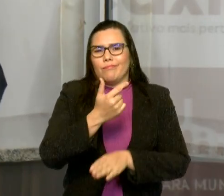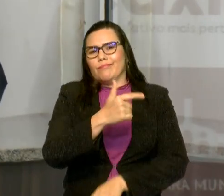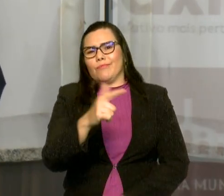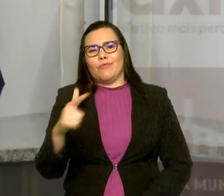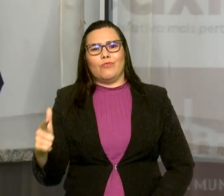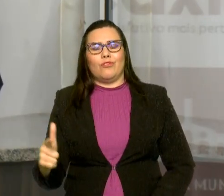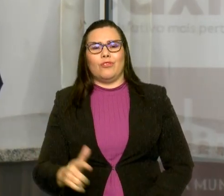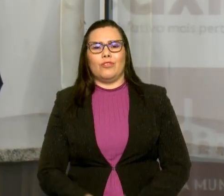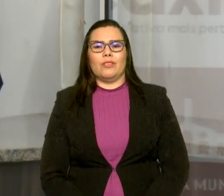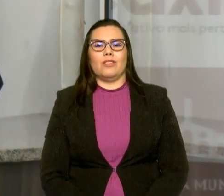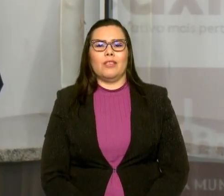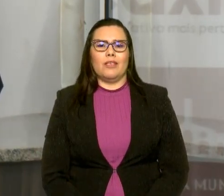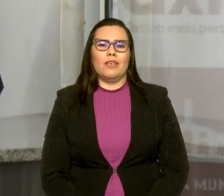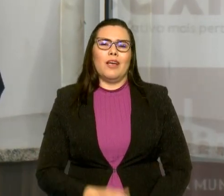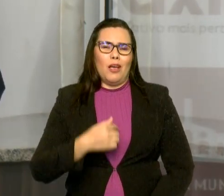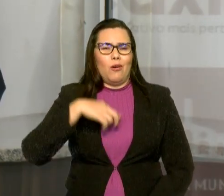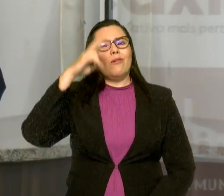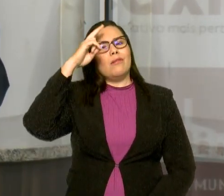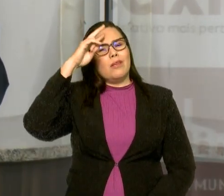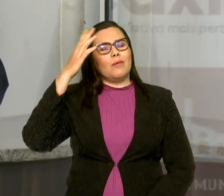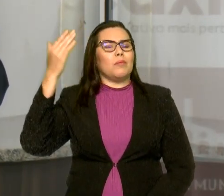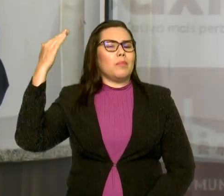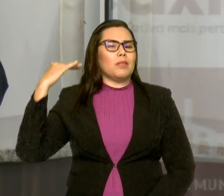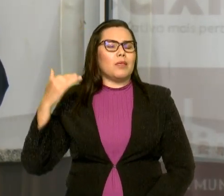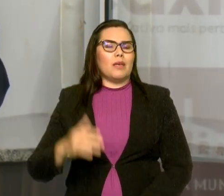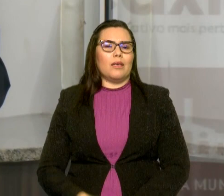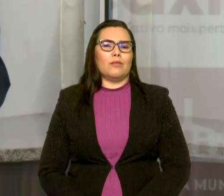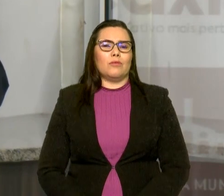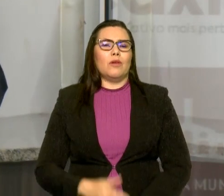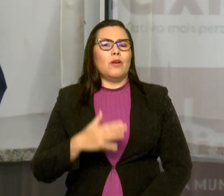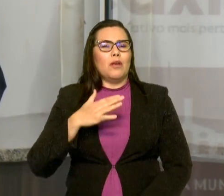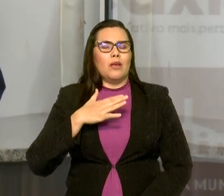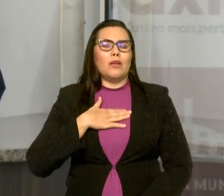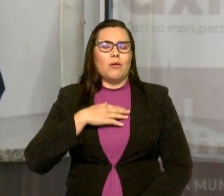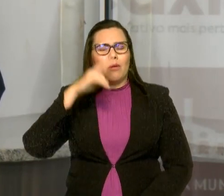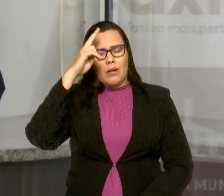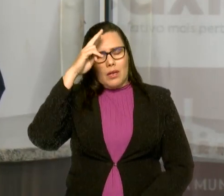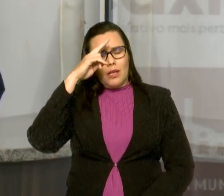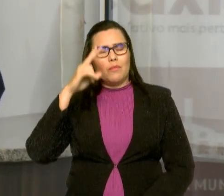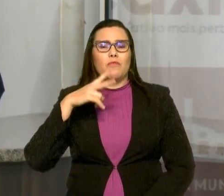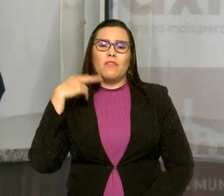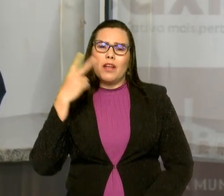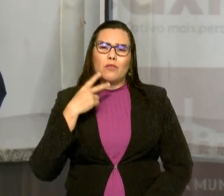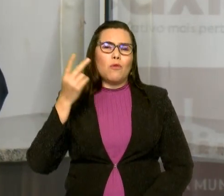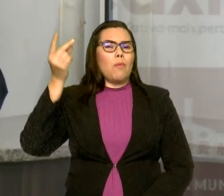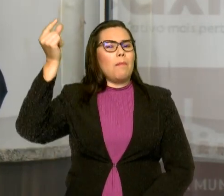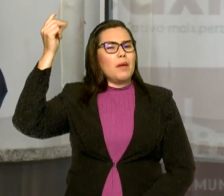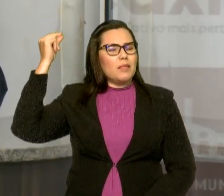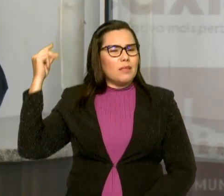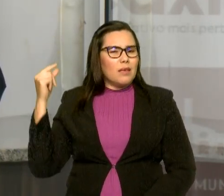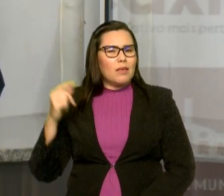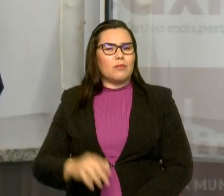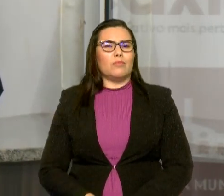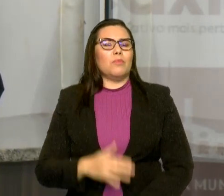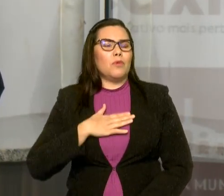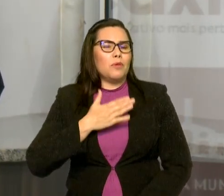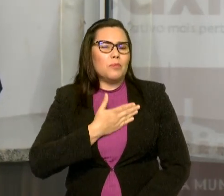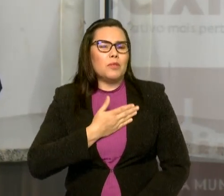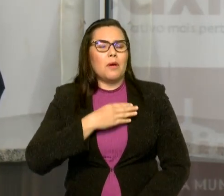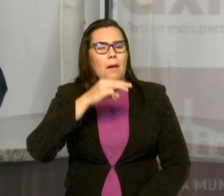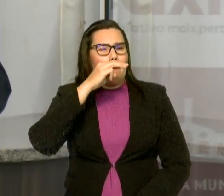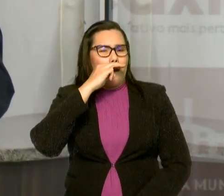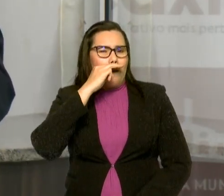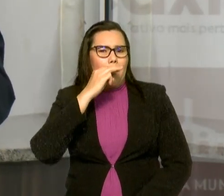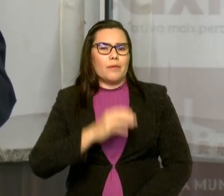saudade do meu dileto colega médico, vereador, próximo desta casa, Humberto Coutinho, nos anos 90,